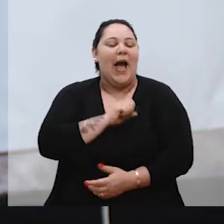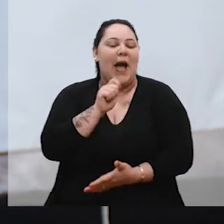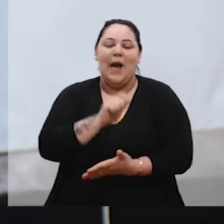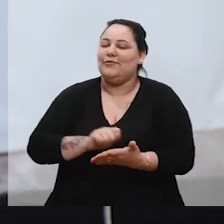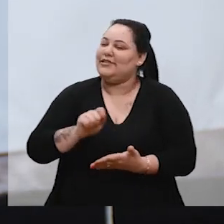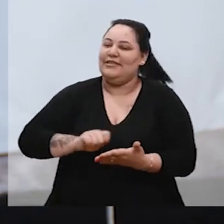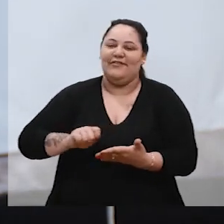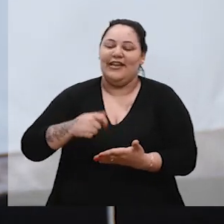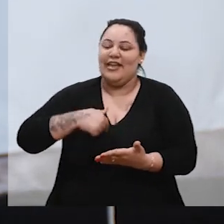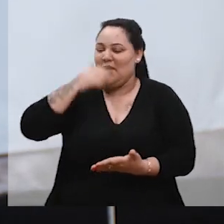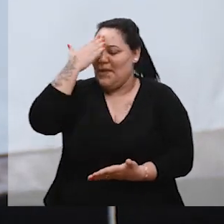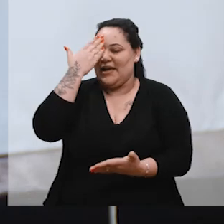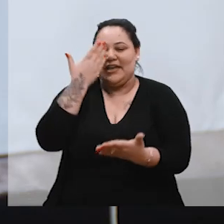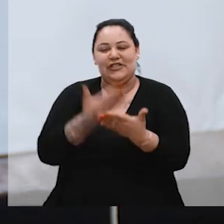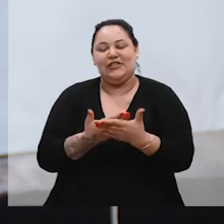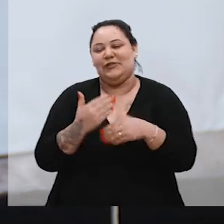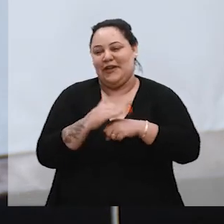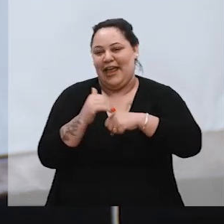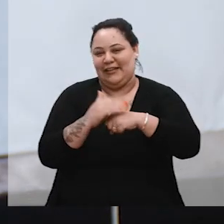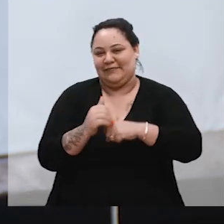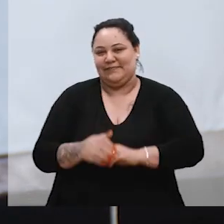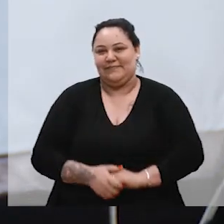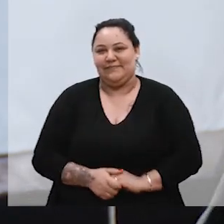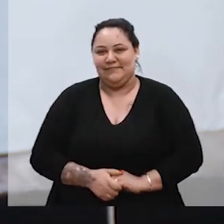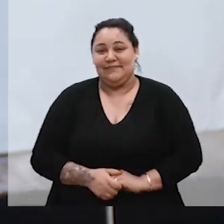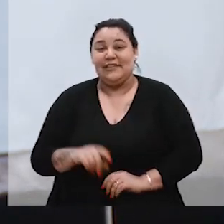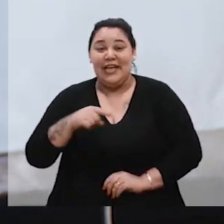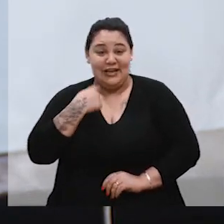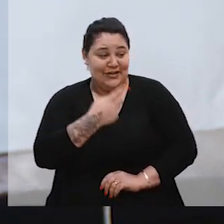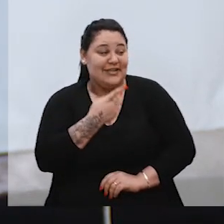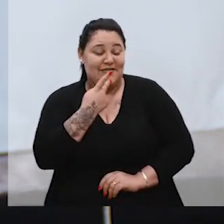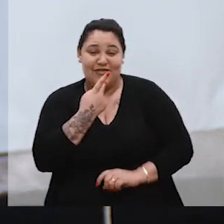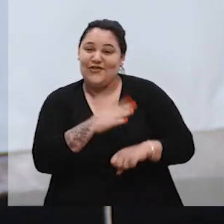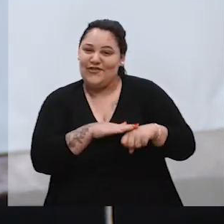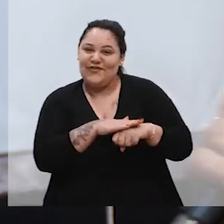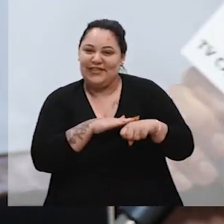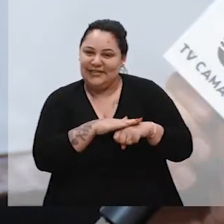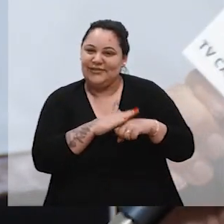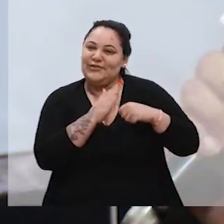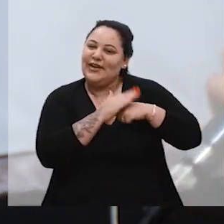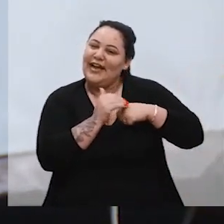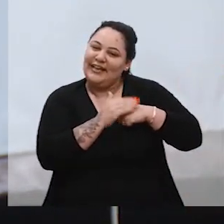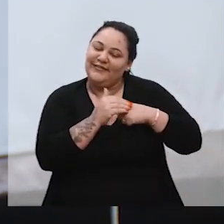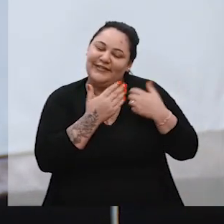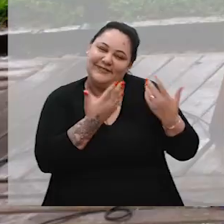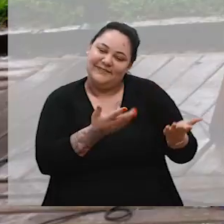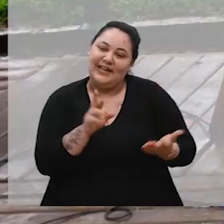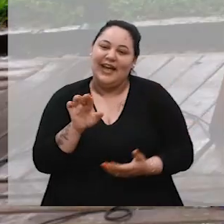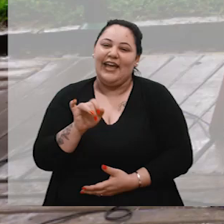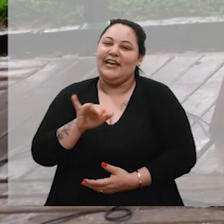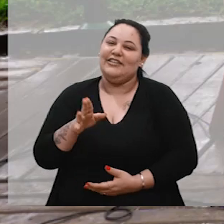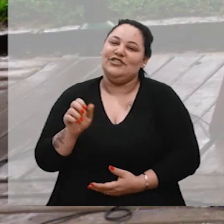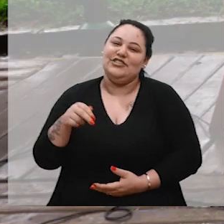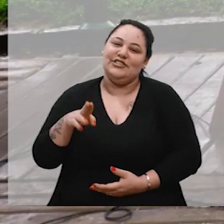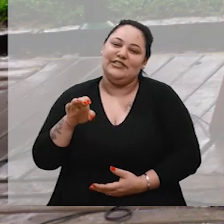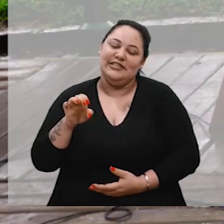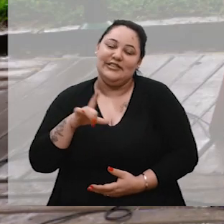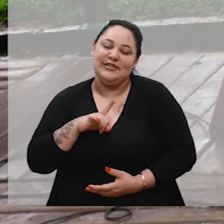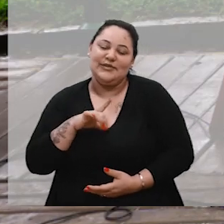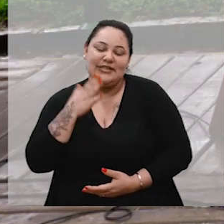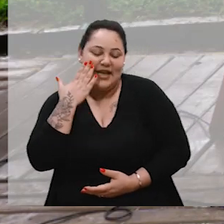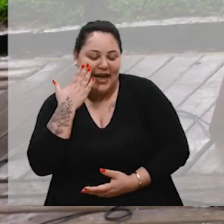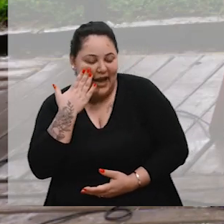amo escrever, acredito no afeto. E a gente estava falando há pouco de afeto. Rejane, eu sei que tu tem as